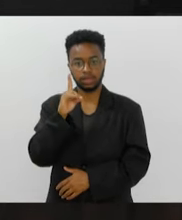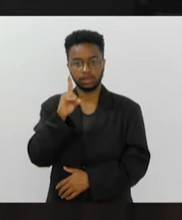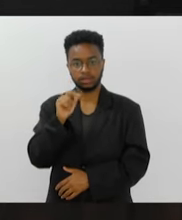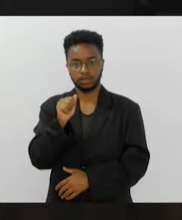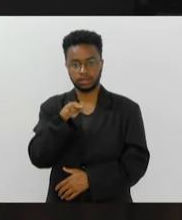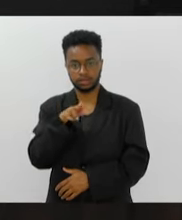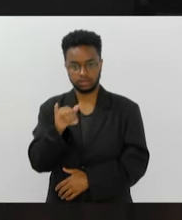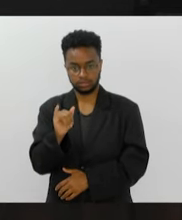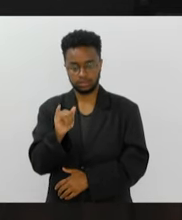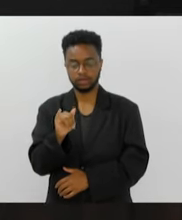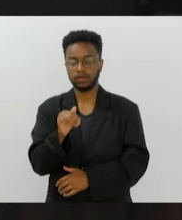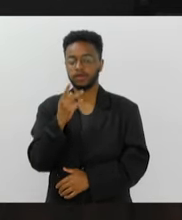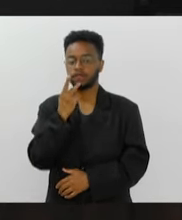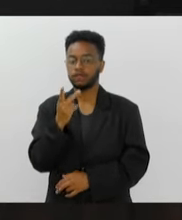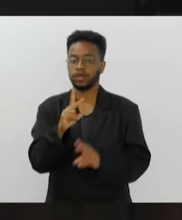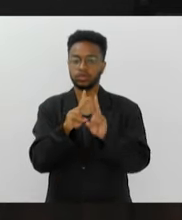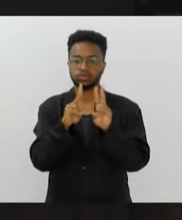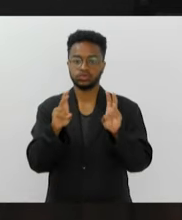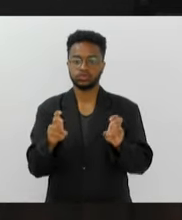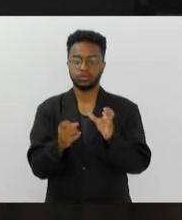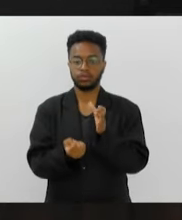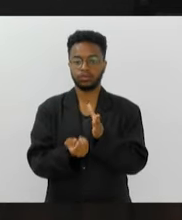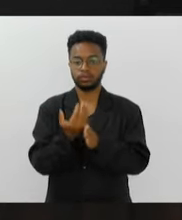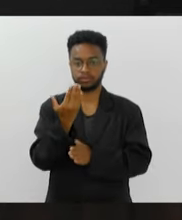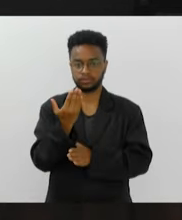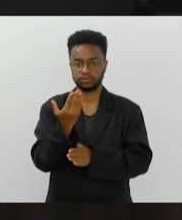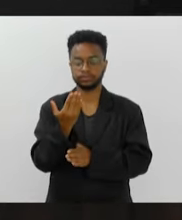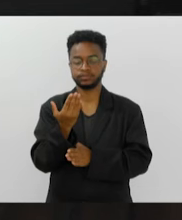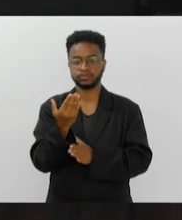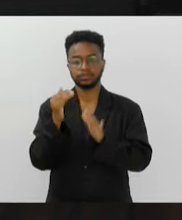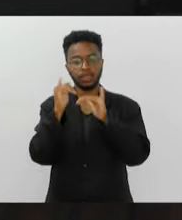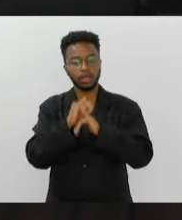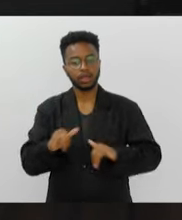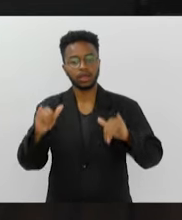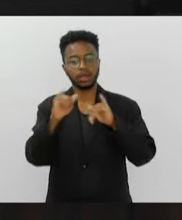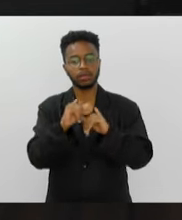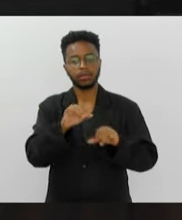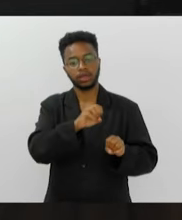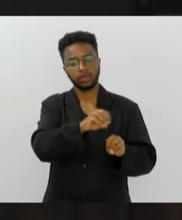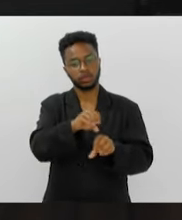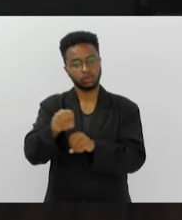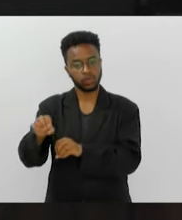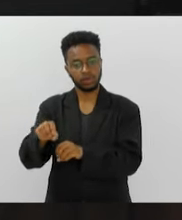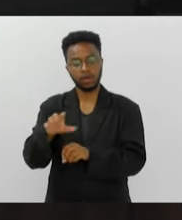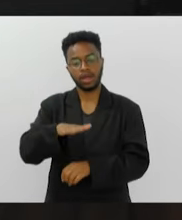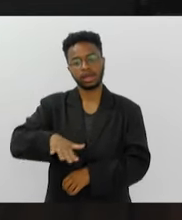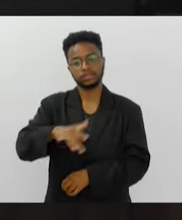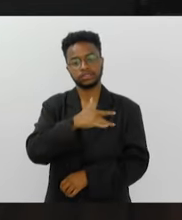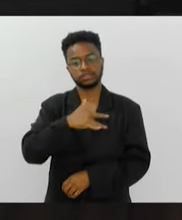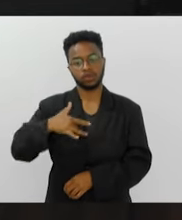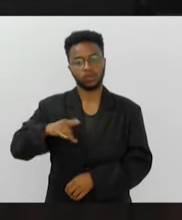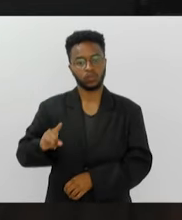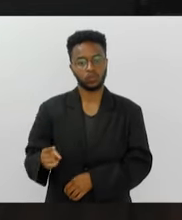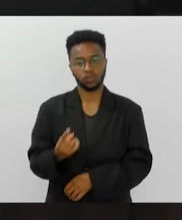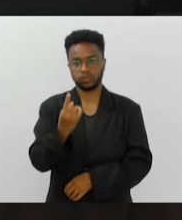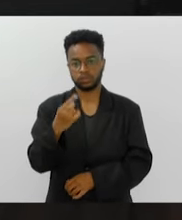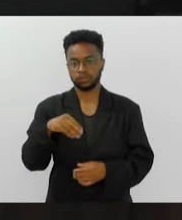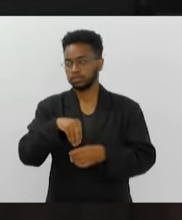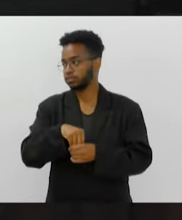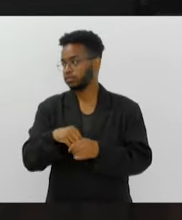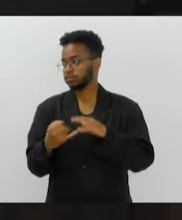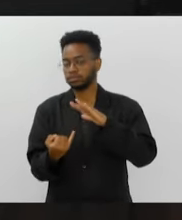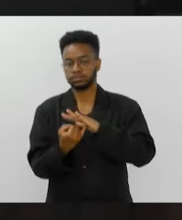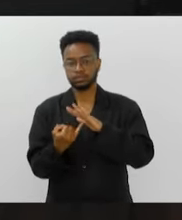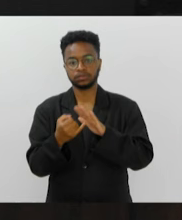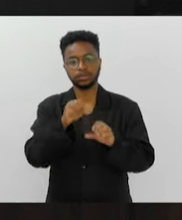Monteiro que dispõe sobre a criação de campanha Educacional em saúde única nas instituições